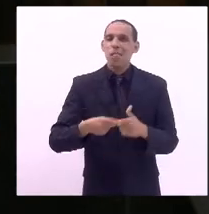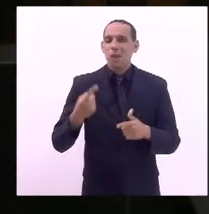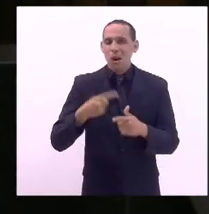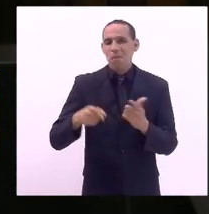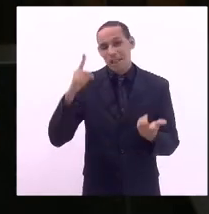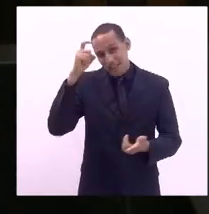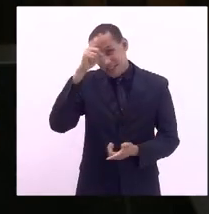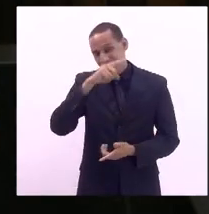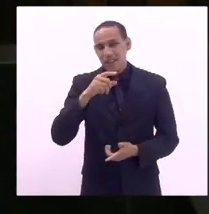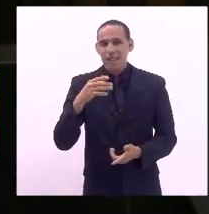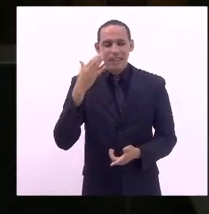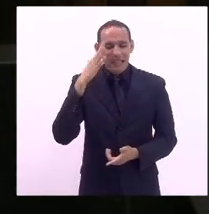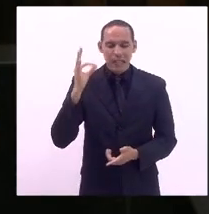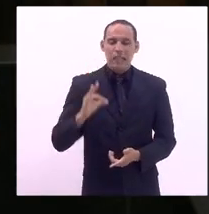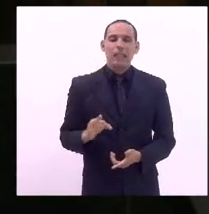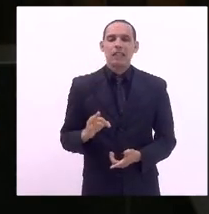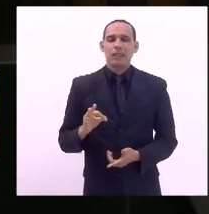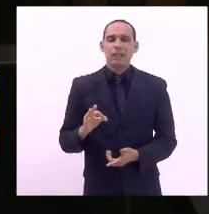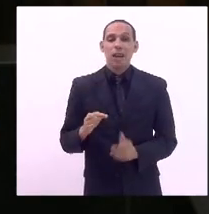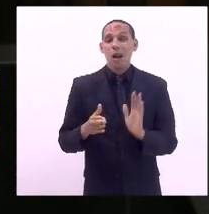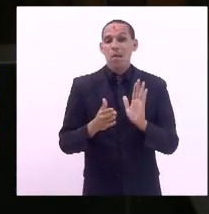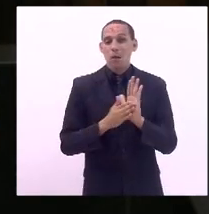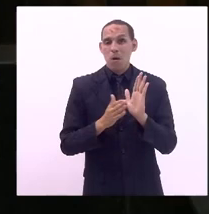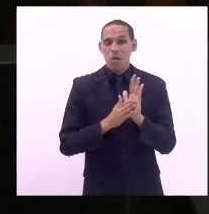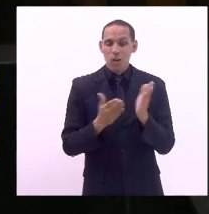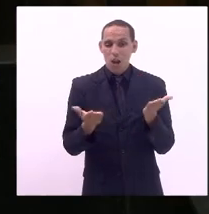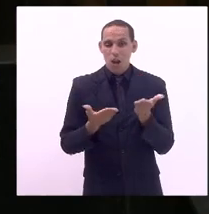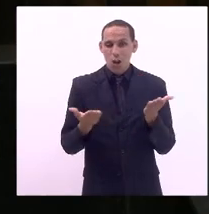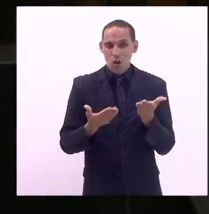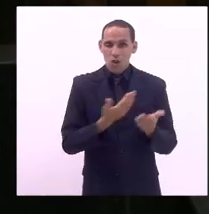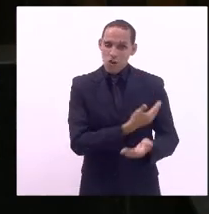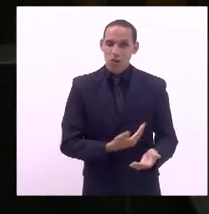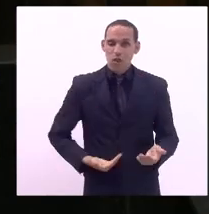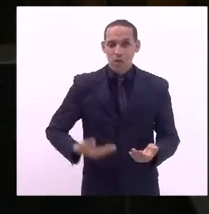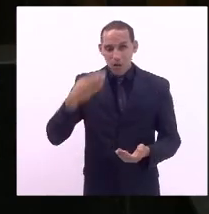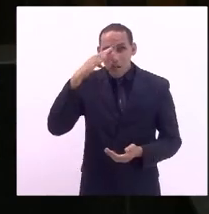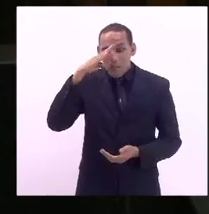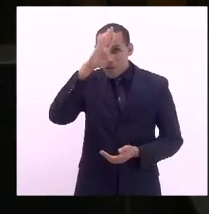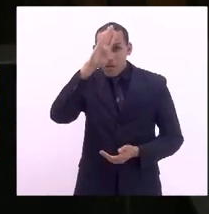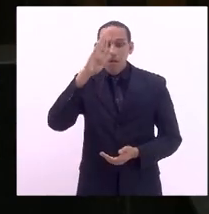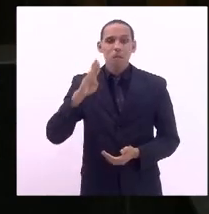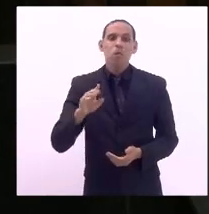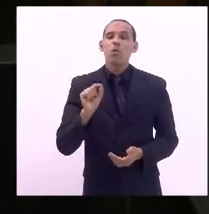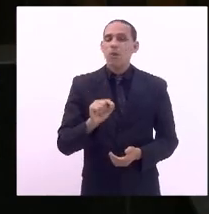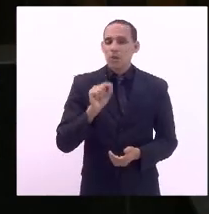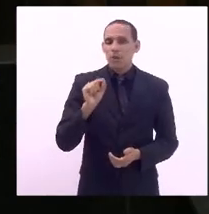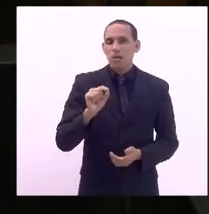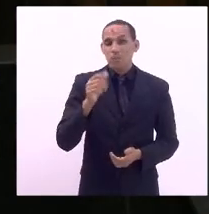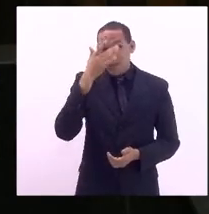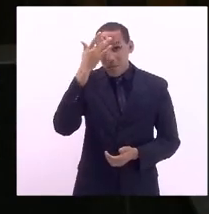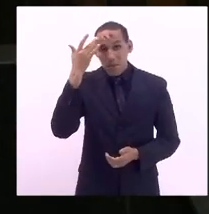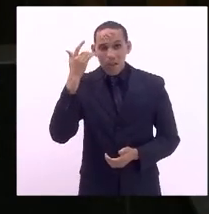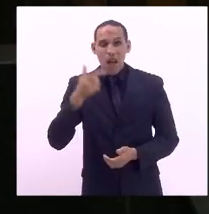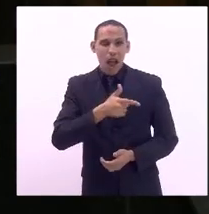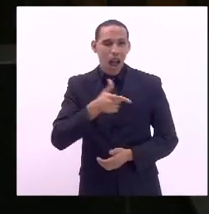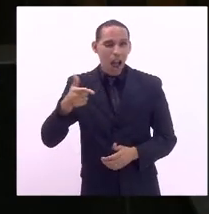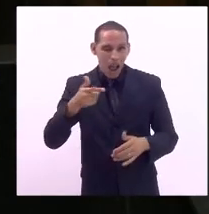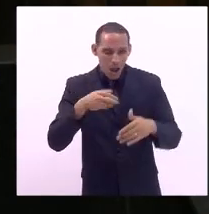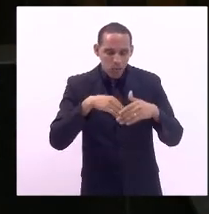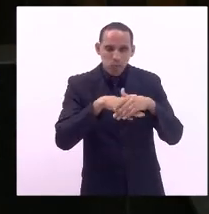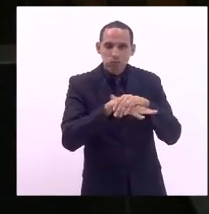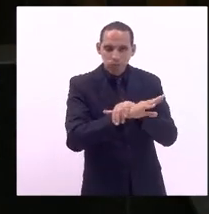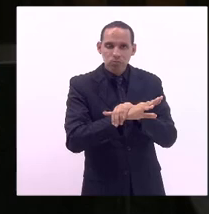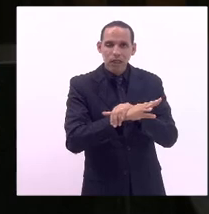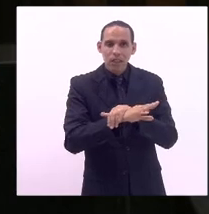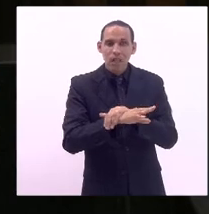complexos. As propostas que estão em curso hoje no governo Jair Bolsonaro fazem com que um colecionador de armas possa